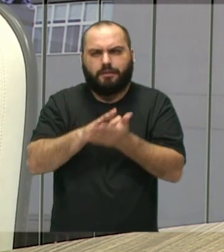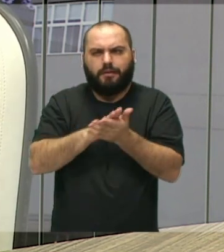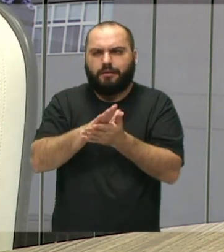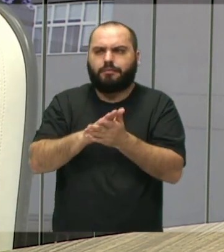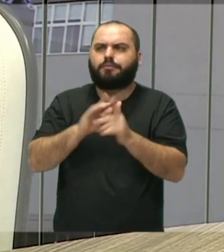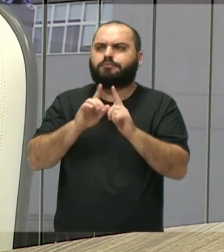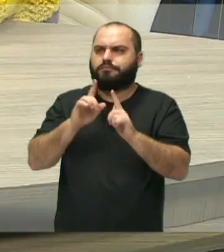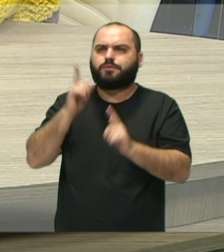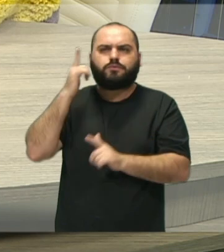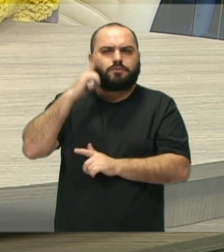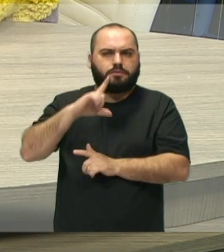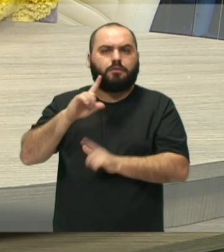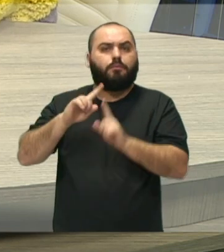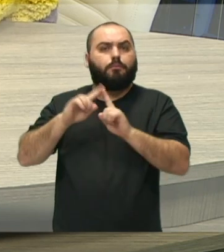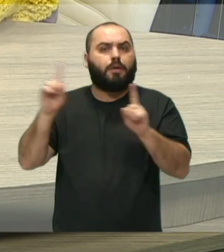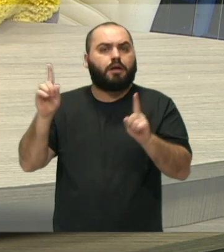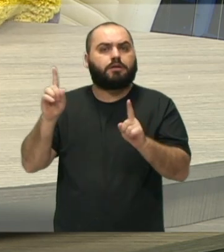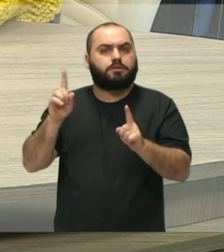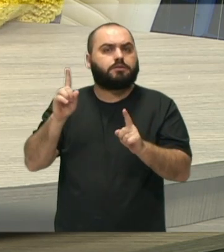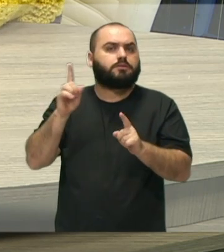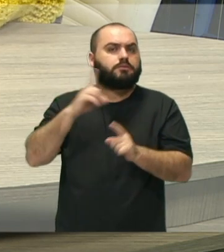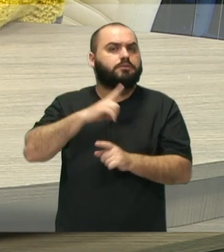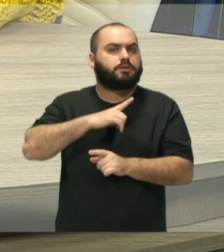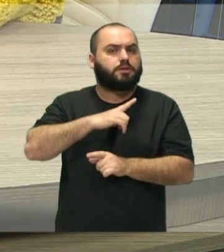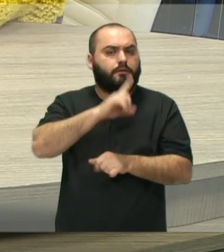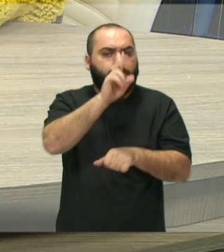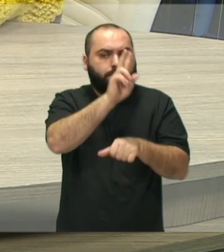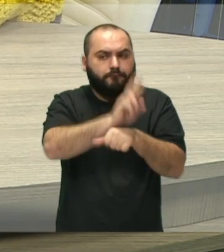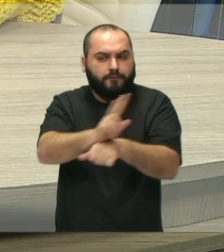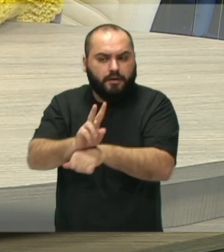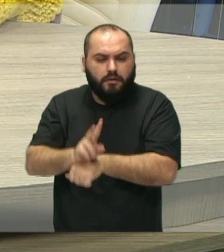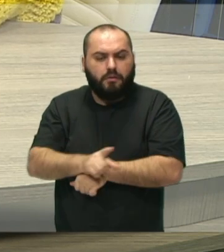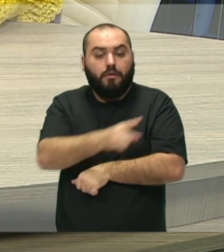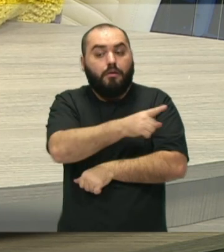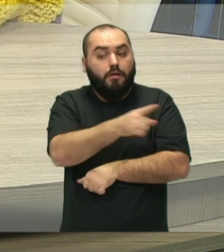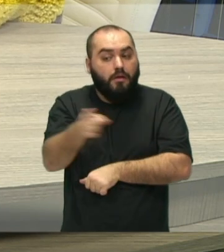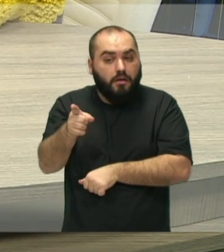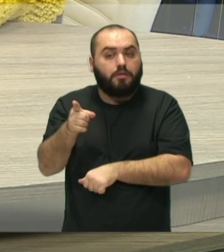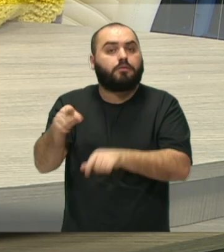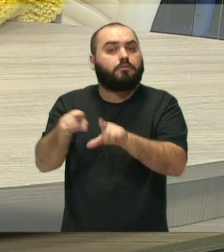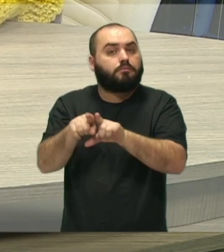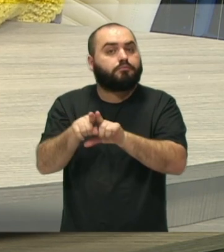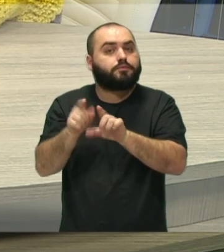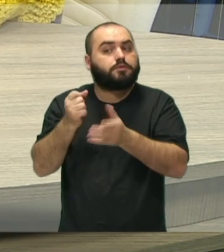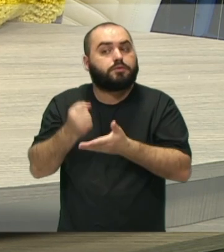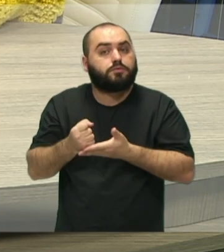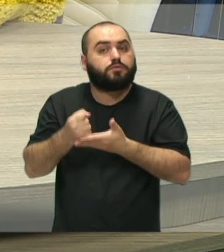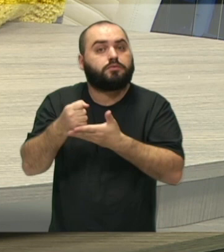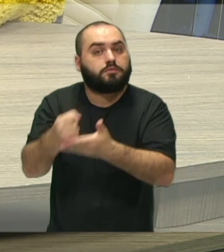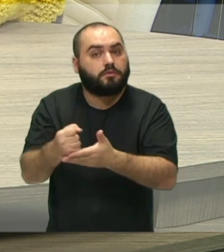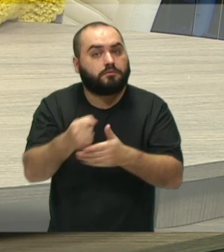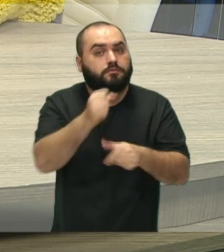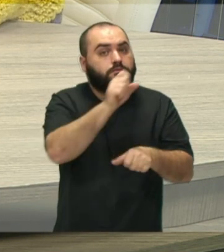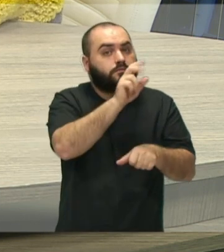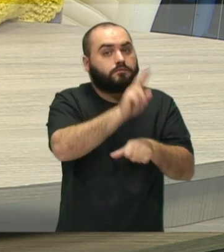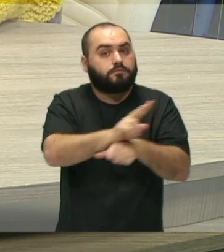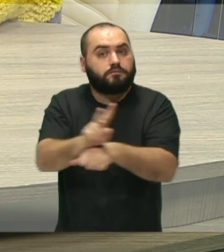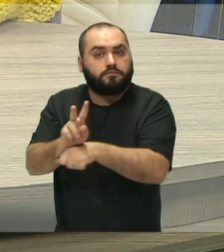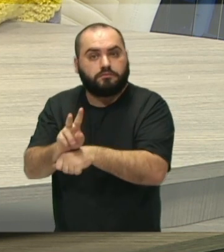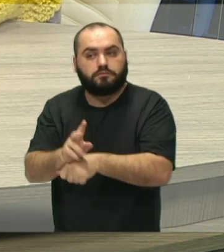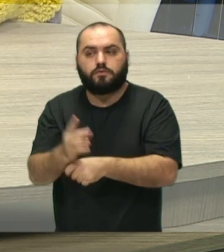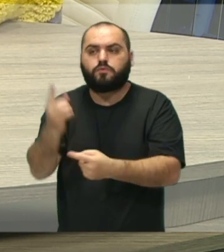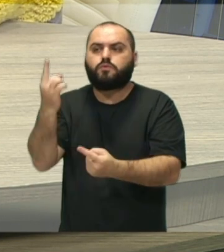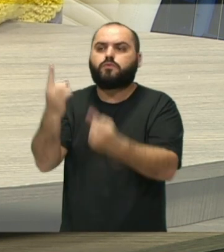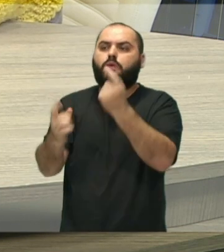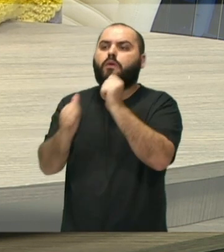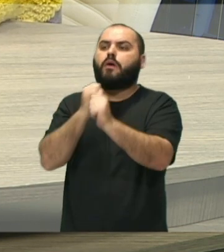que há sim uma fiscalização. Ele também vai ajudar a fiscalizar. Como você falou, qual é o arroz que meu filho